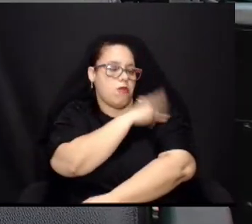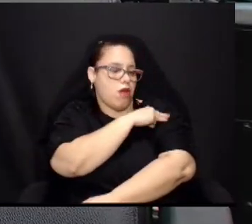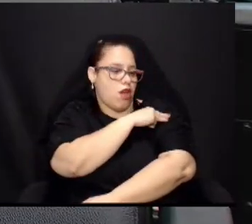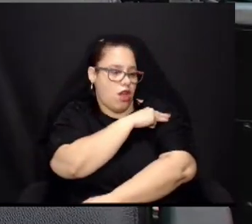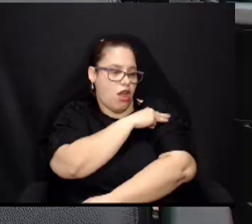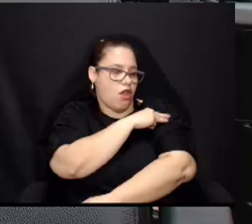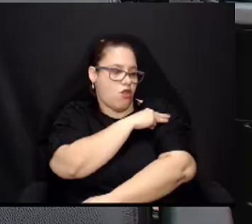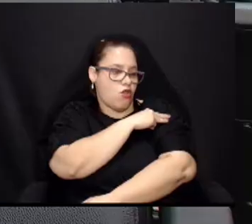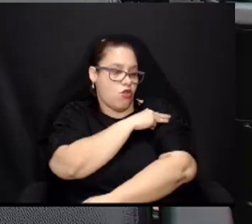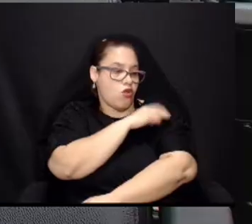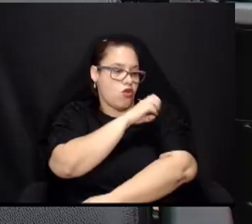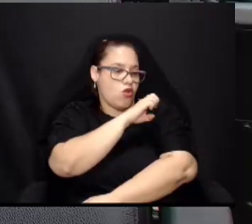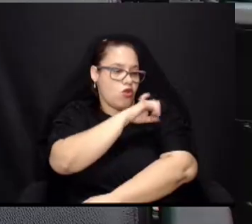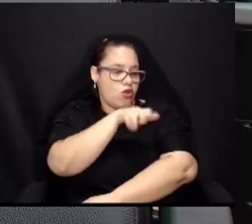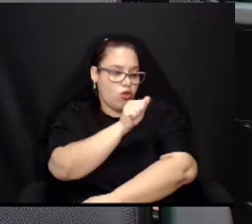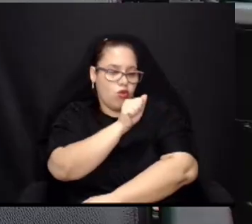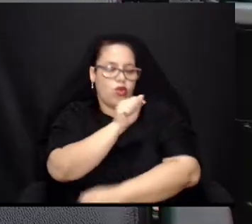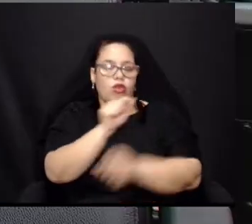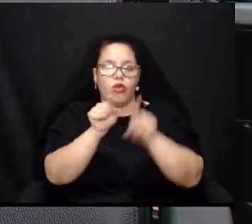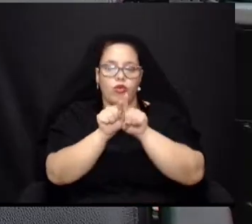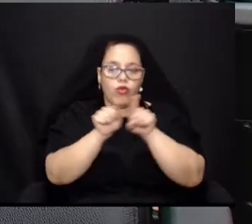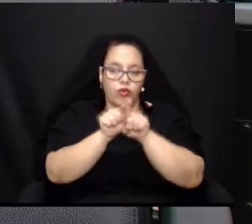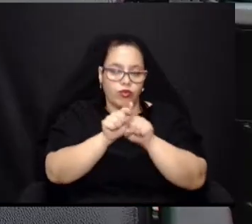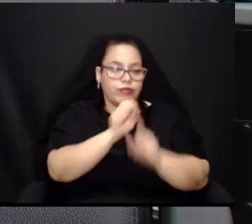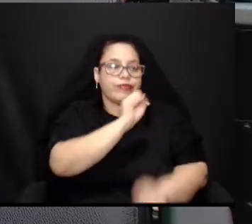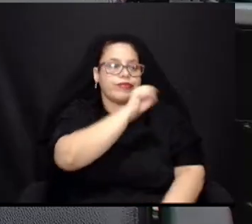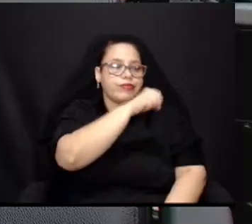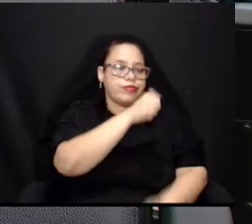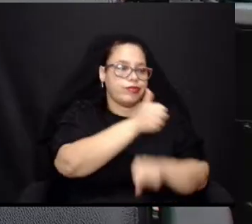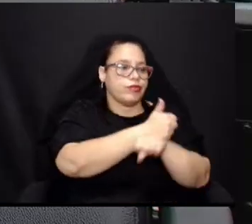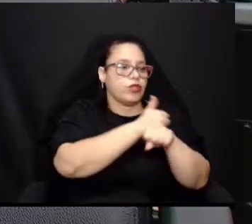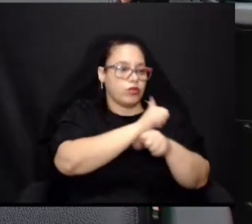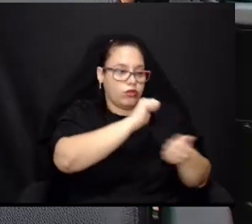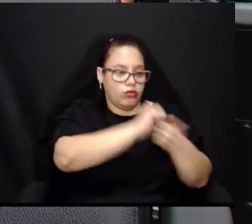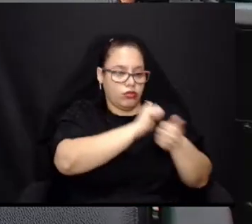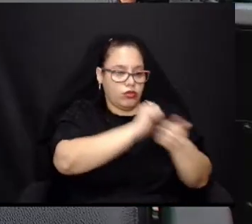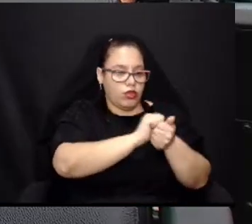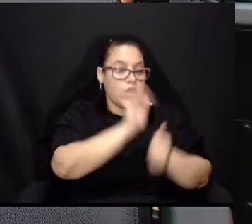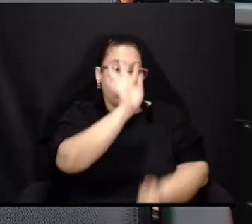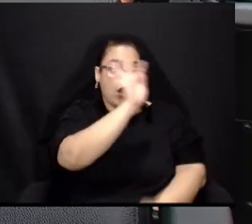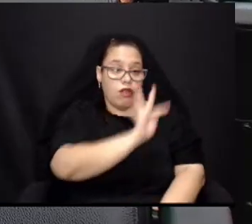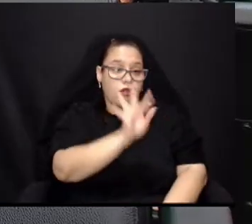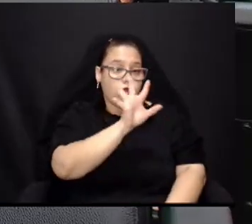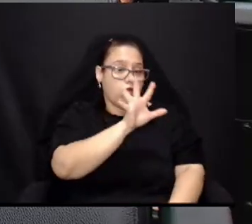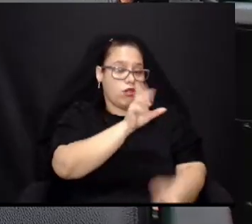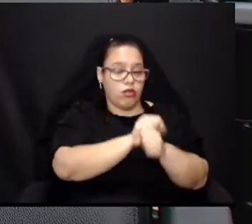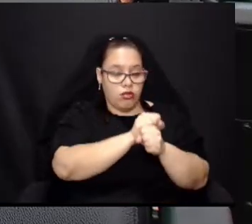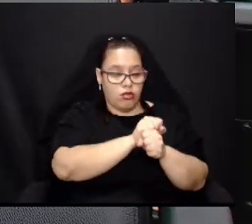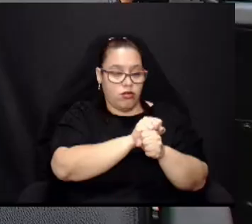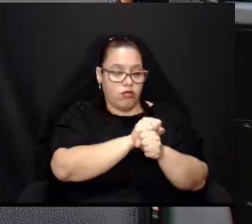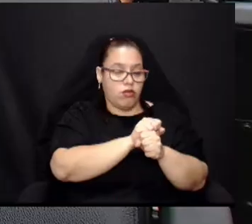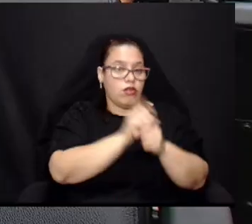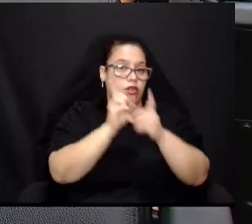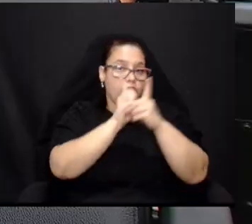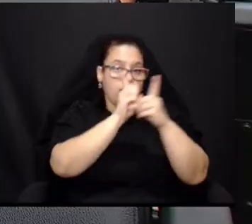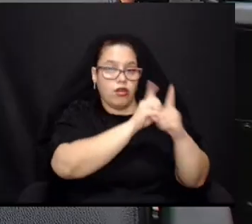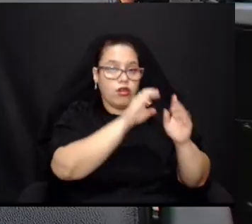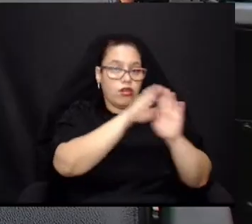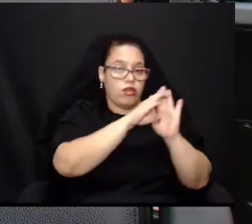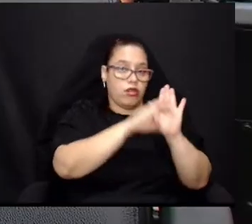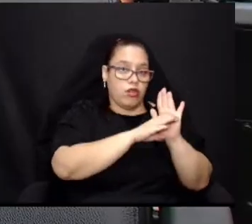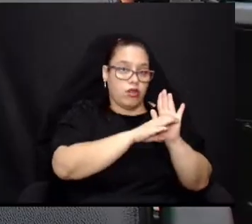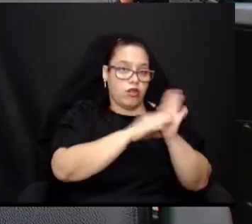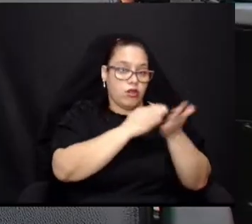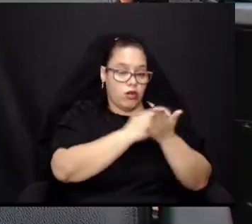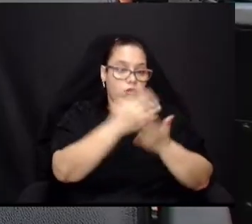também participa, né? Sim, profissionalizante, até universitários. Então, a gente atende hoje no programa a partir de 4